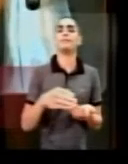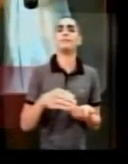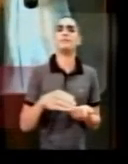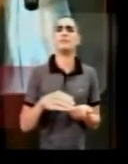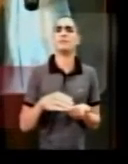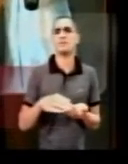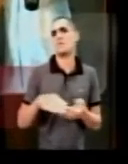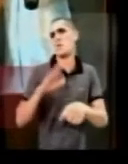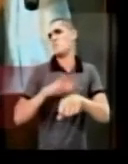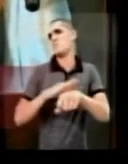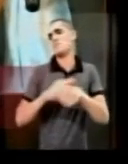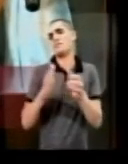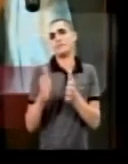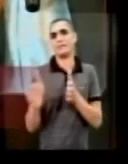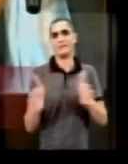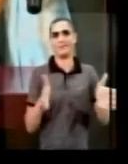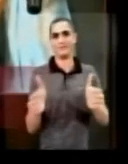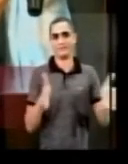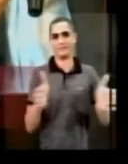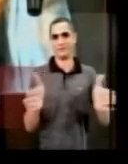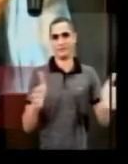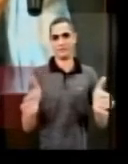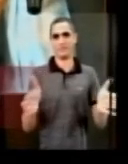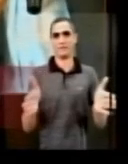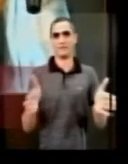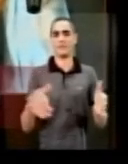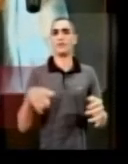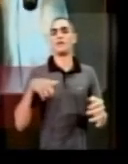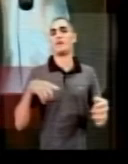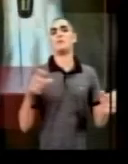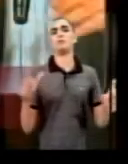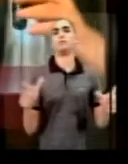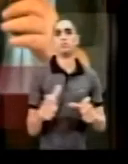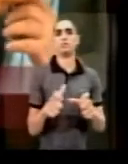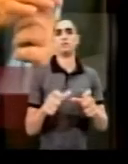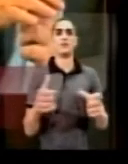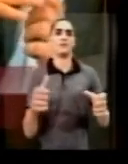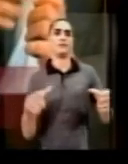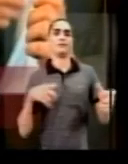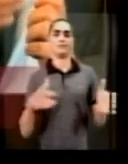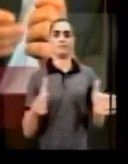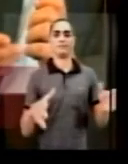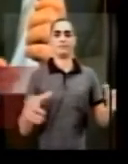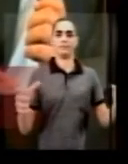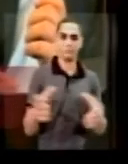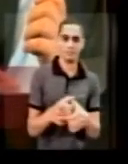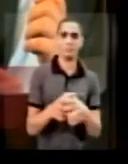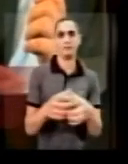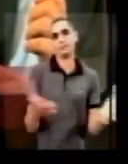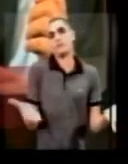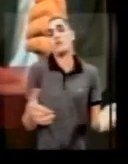gente espera atingir um platô menor, porque já faz 3 semanas. Então, esse platô,